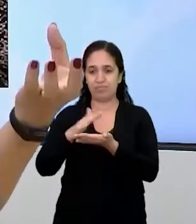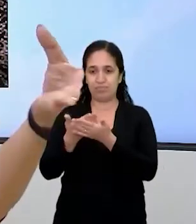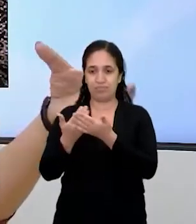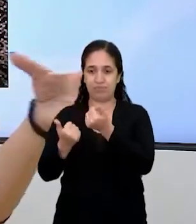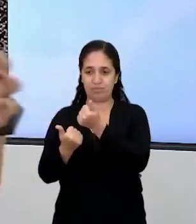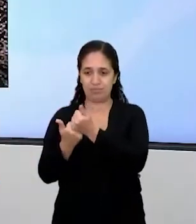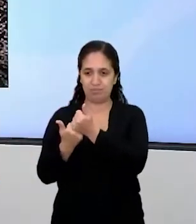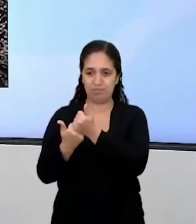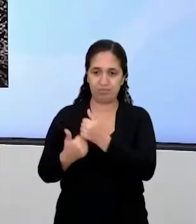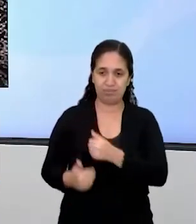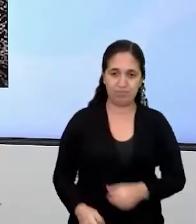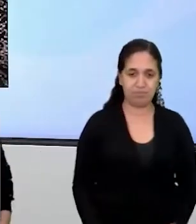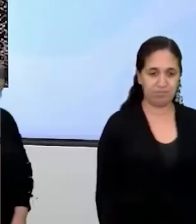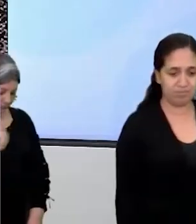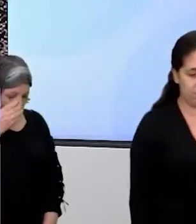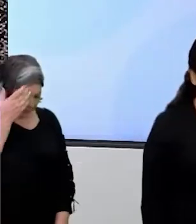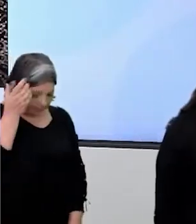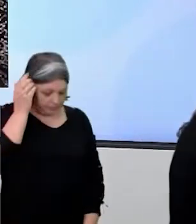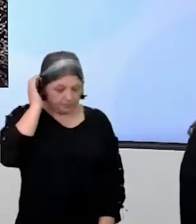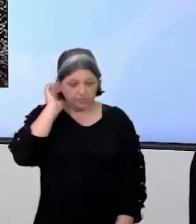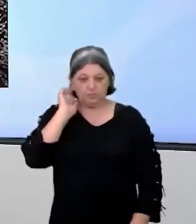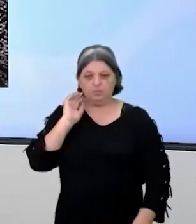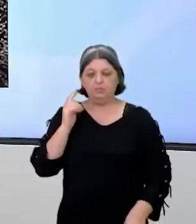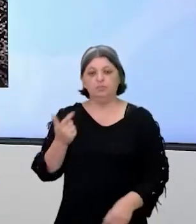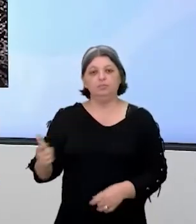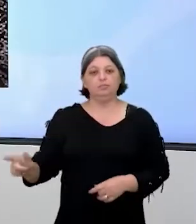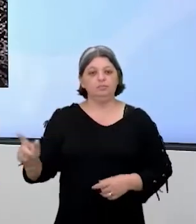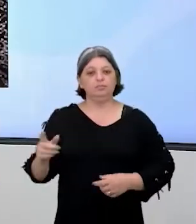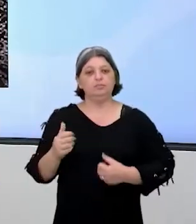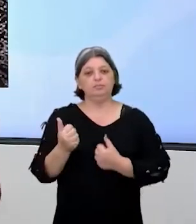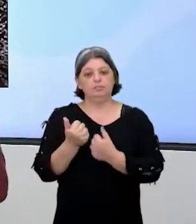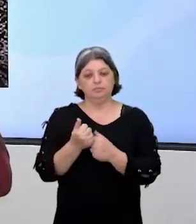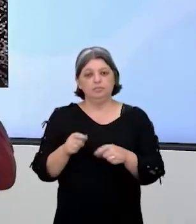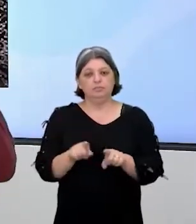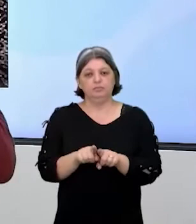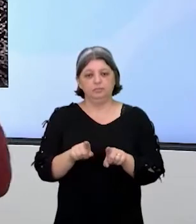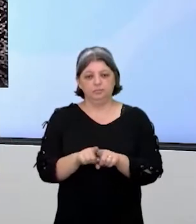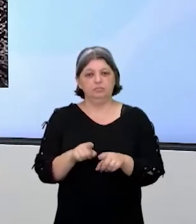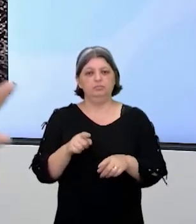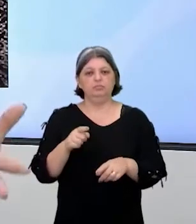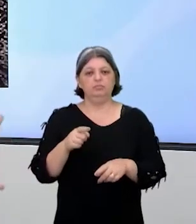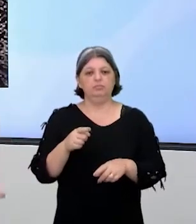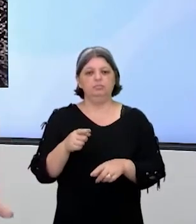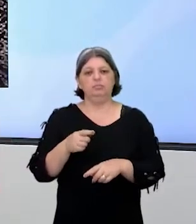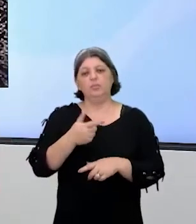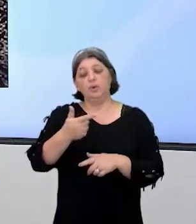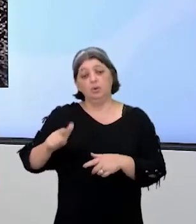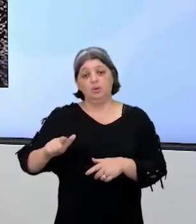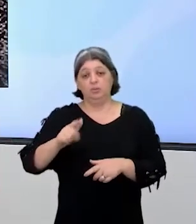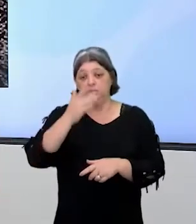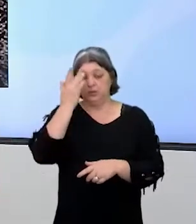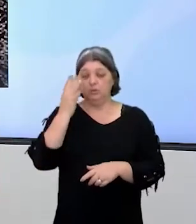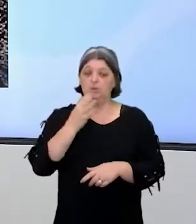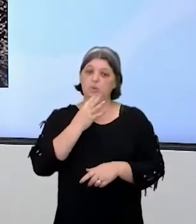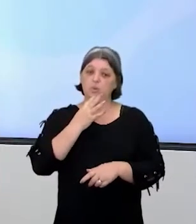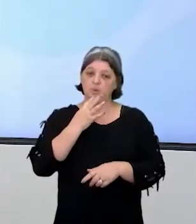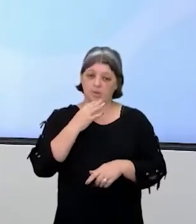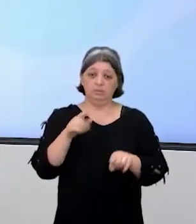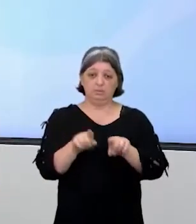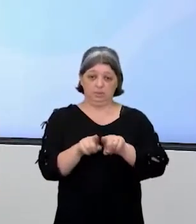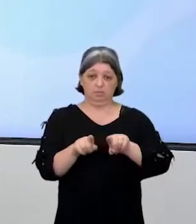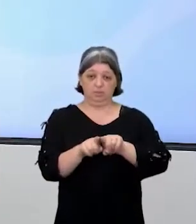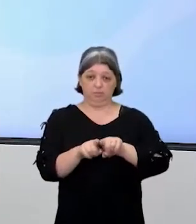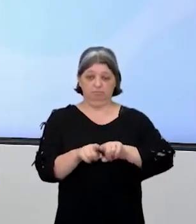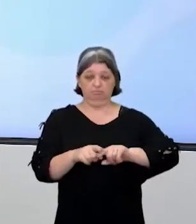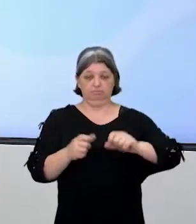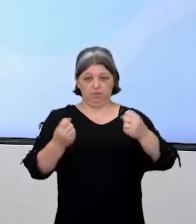porque os outros eles acabam se integrando, e também alguém que conhece muito sobre o LARP para também falar aqui com a